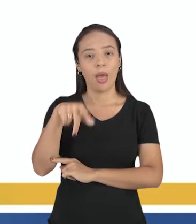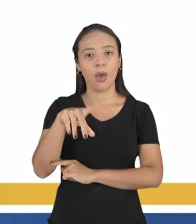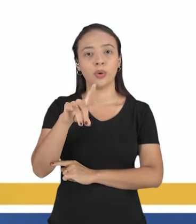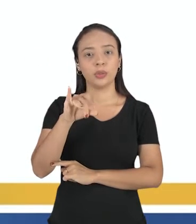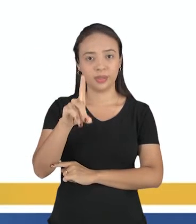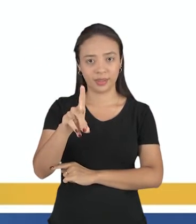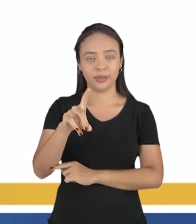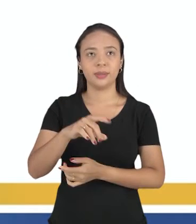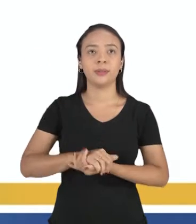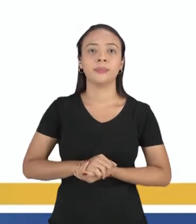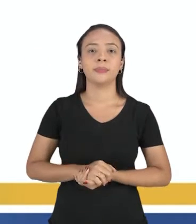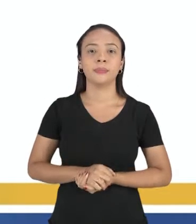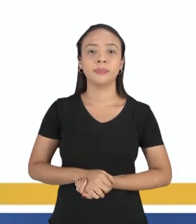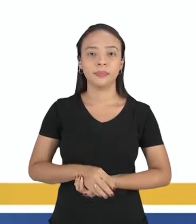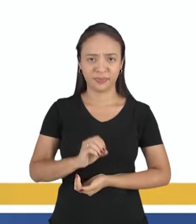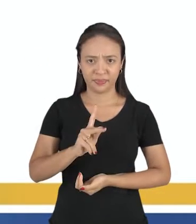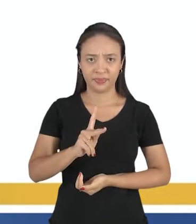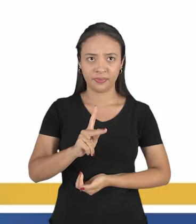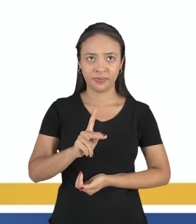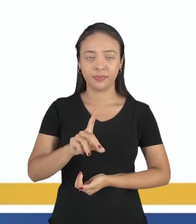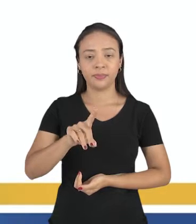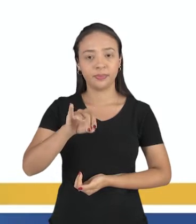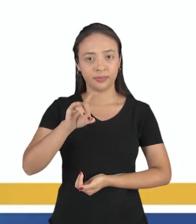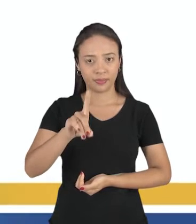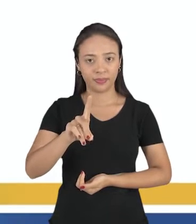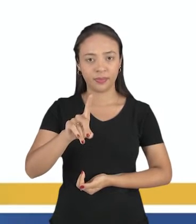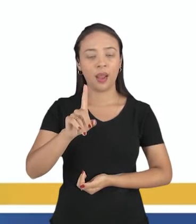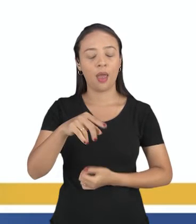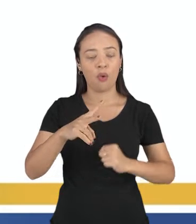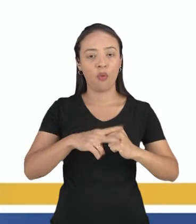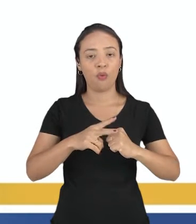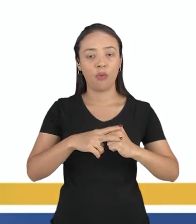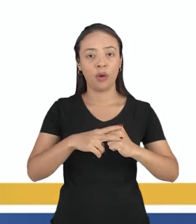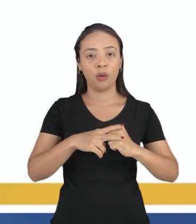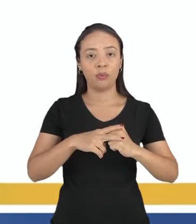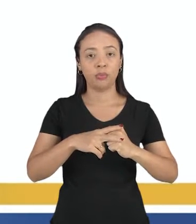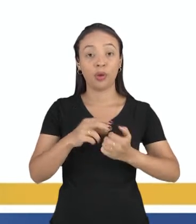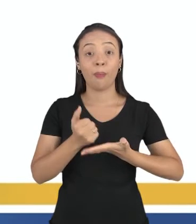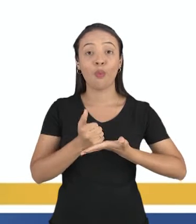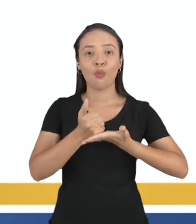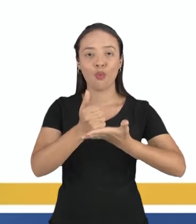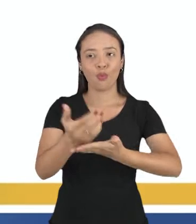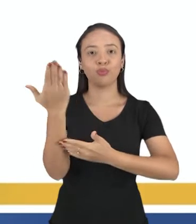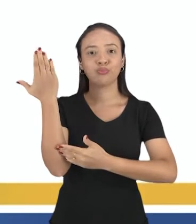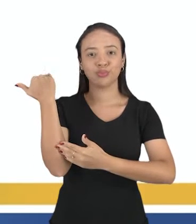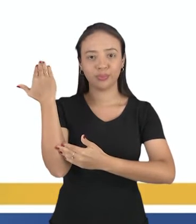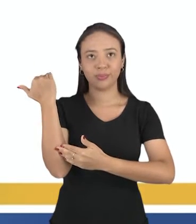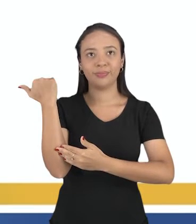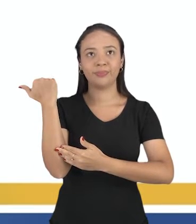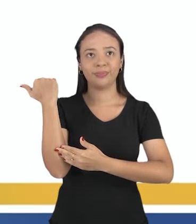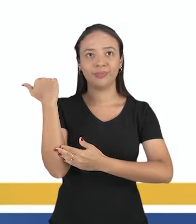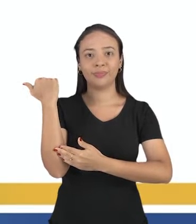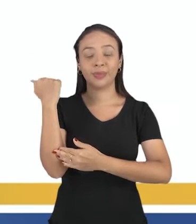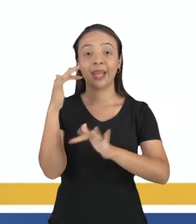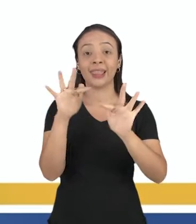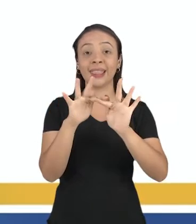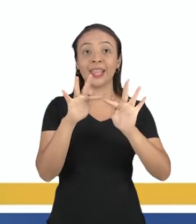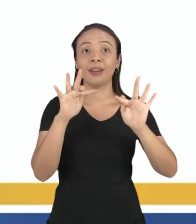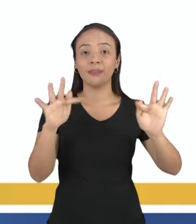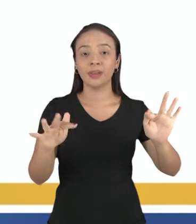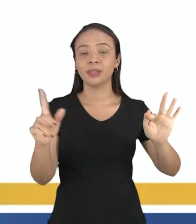did, ok? Porque o did é o auxiliar do passado em